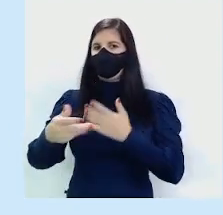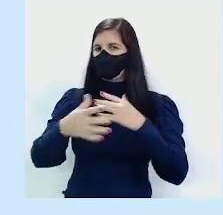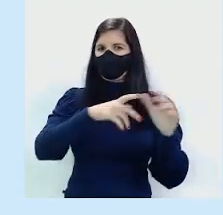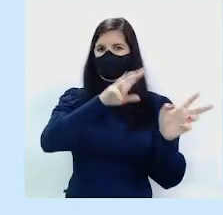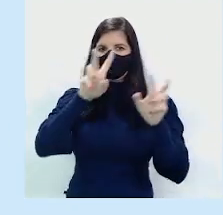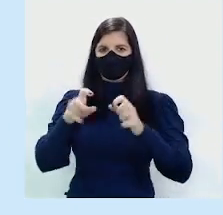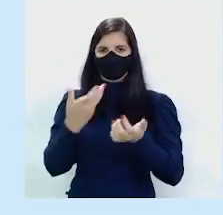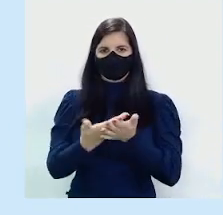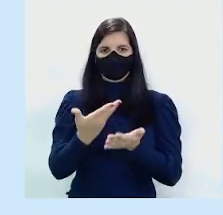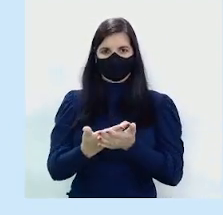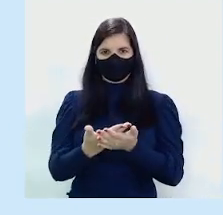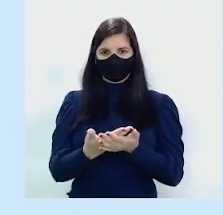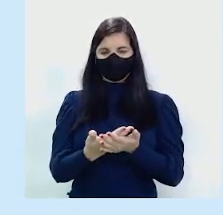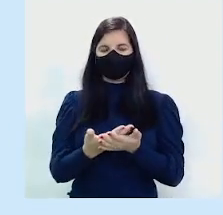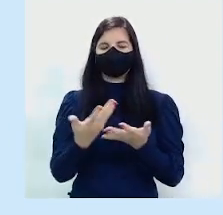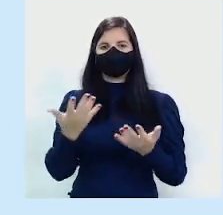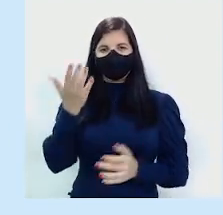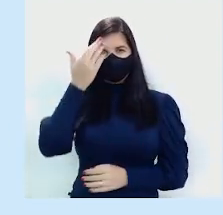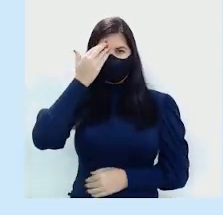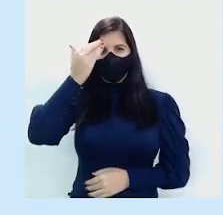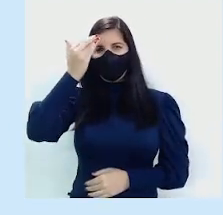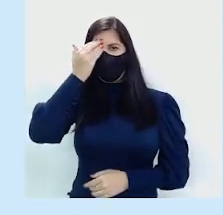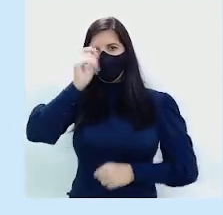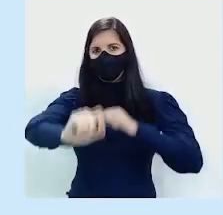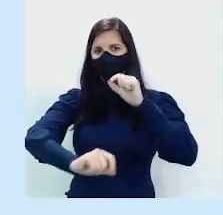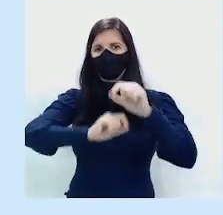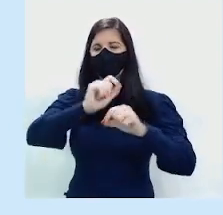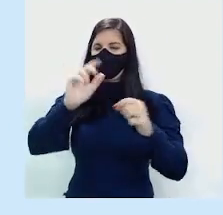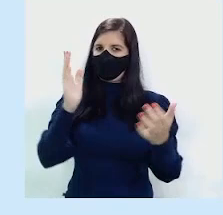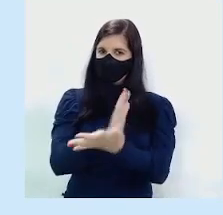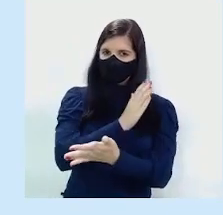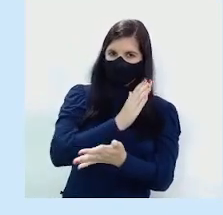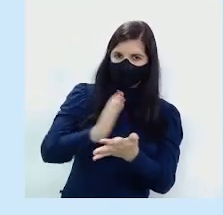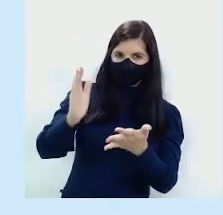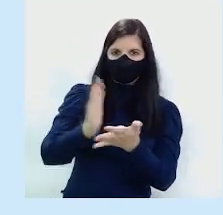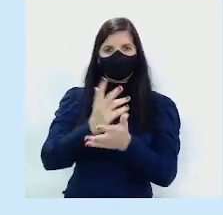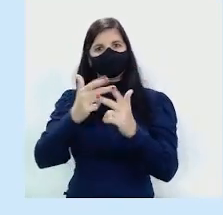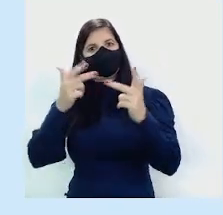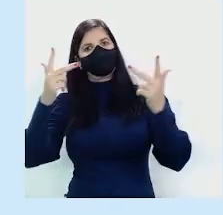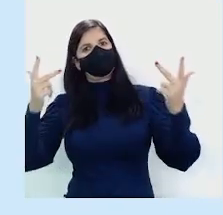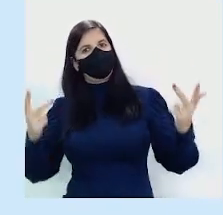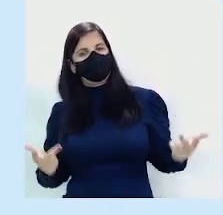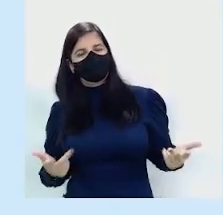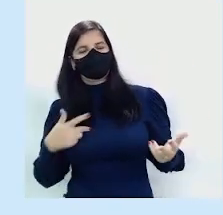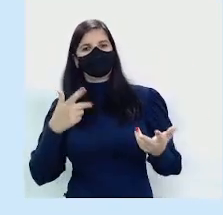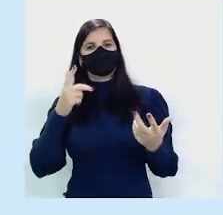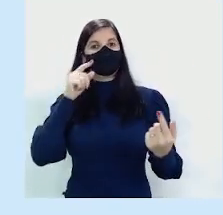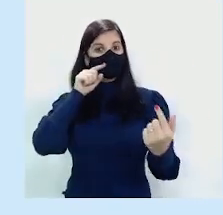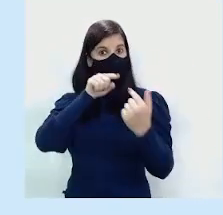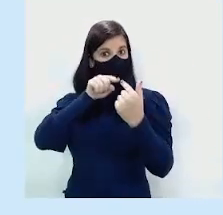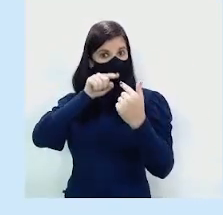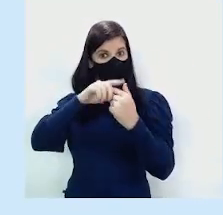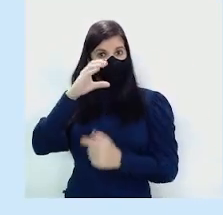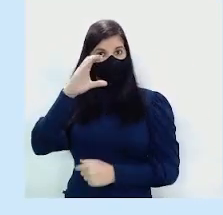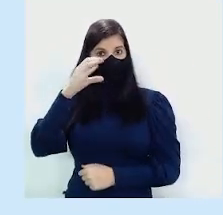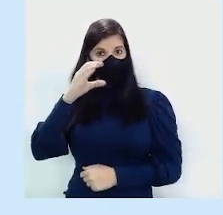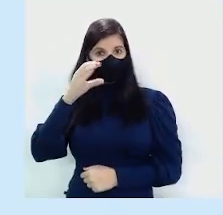estudado. Entretanto, a gente sabe que nem tudo que existe relacionado à